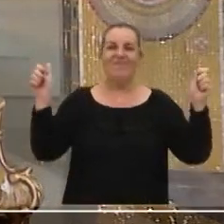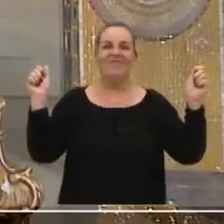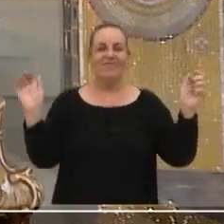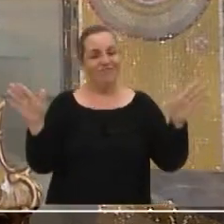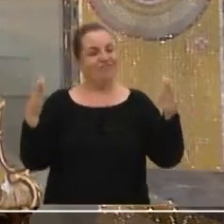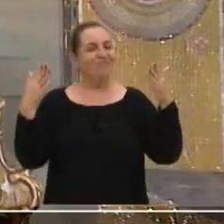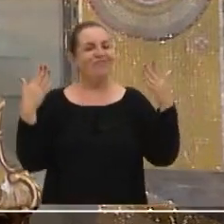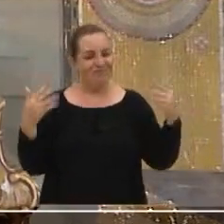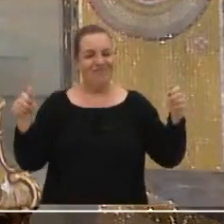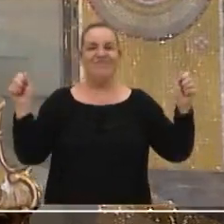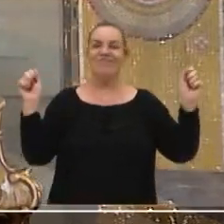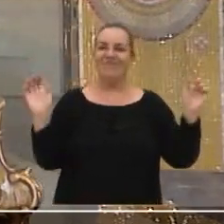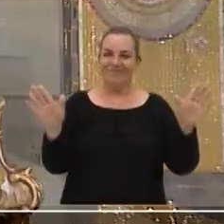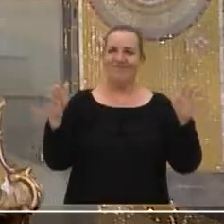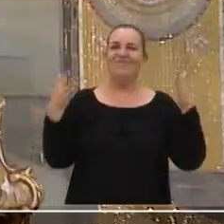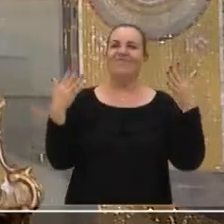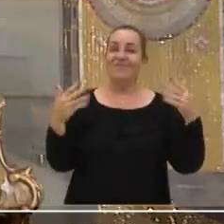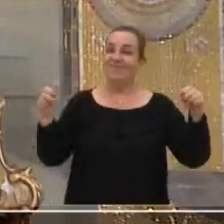aleluia,